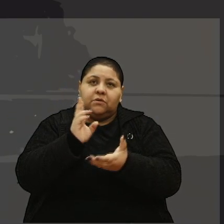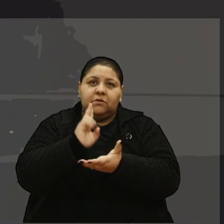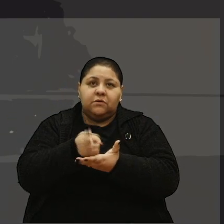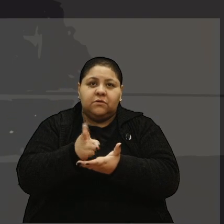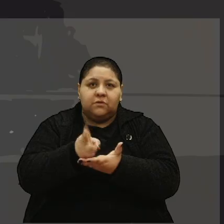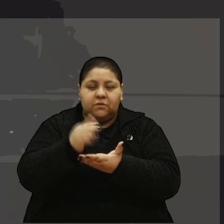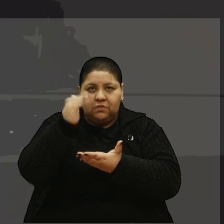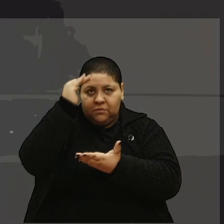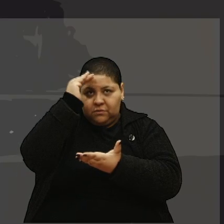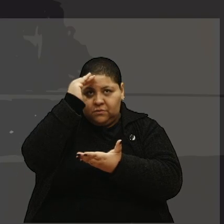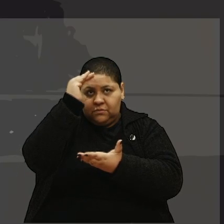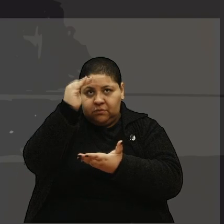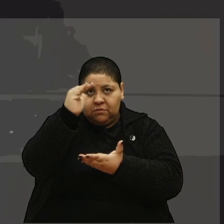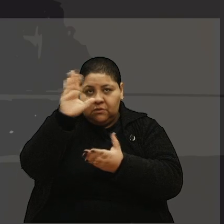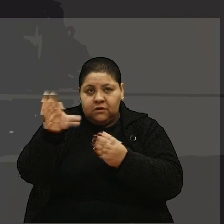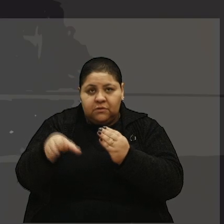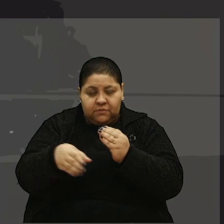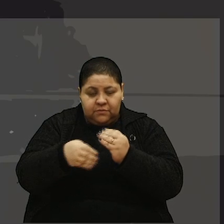respeitando